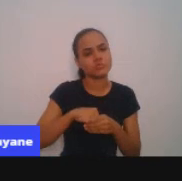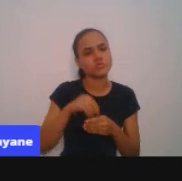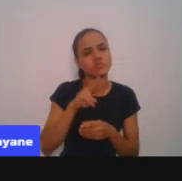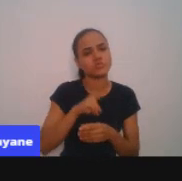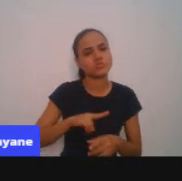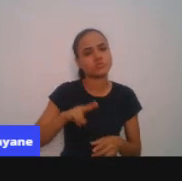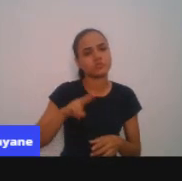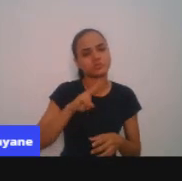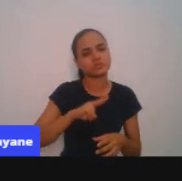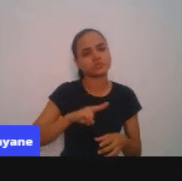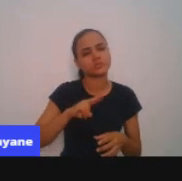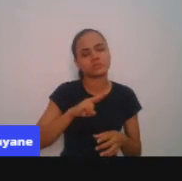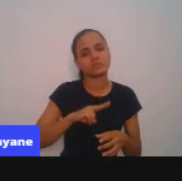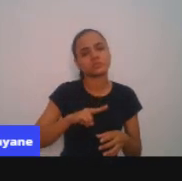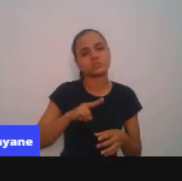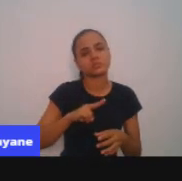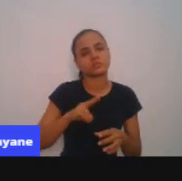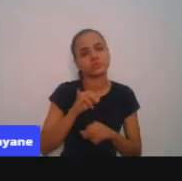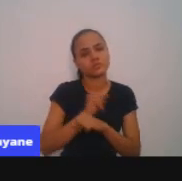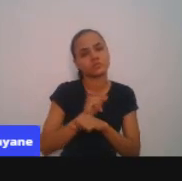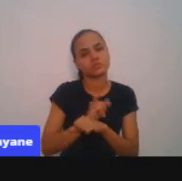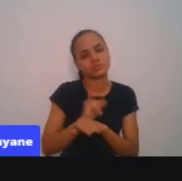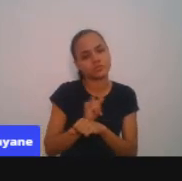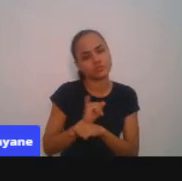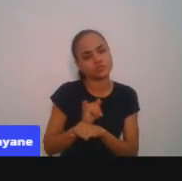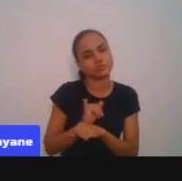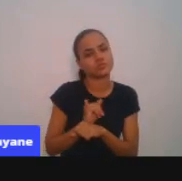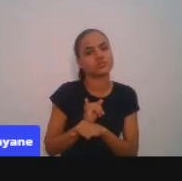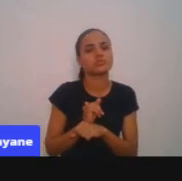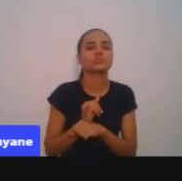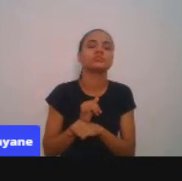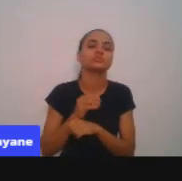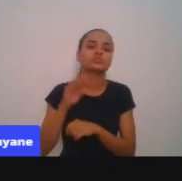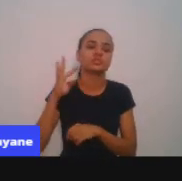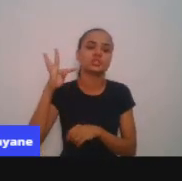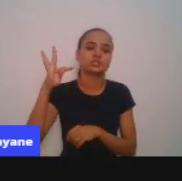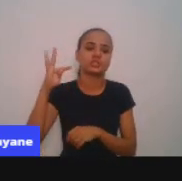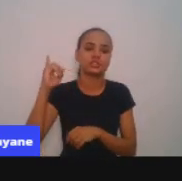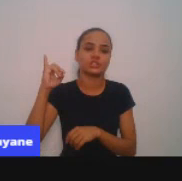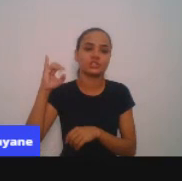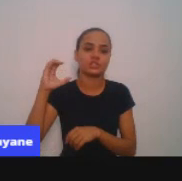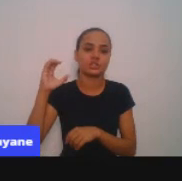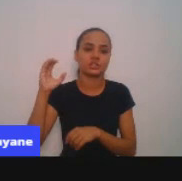no TikTok, toda a terminação, a extensão dele é fácil de ser usado